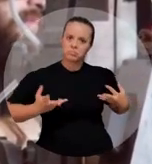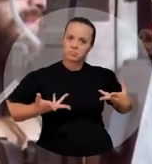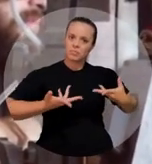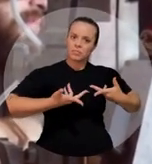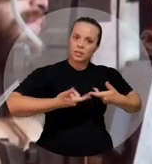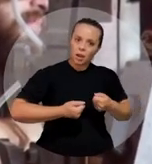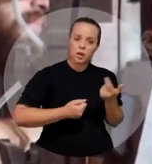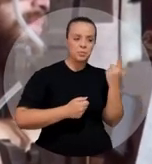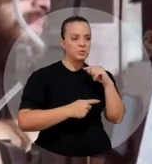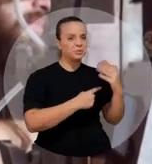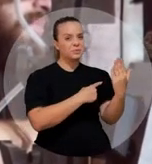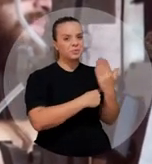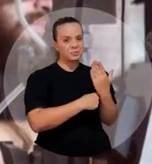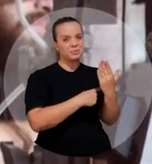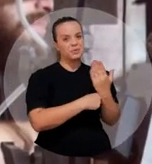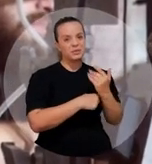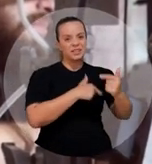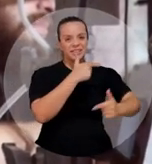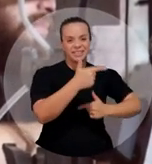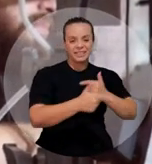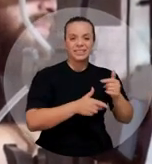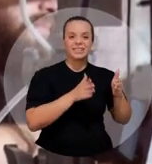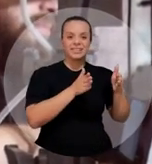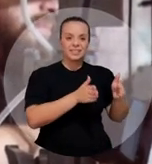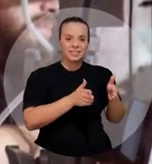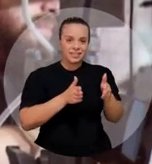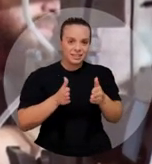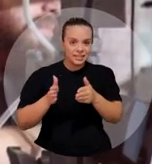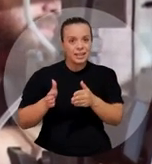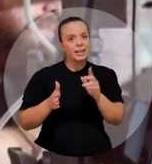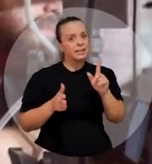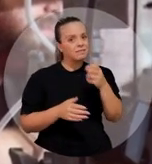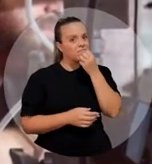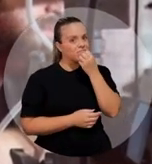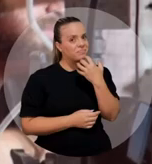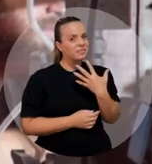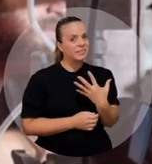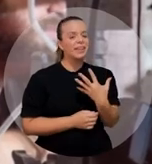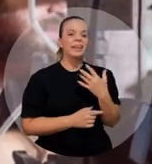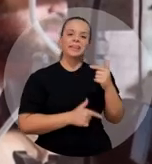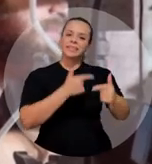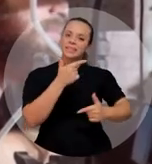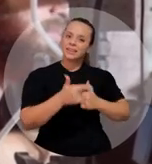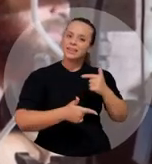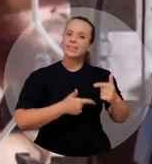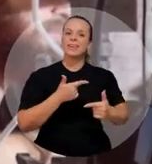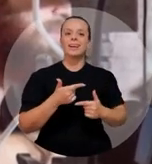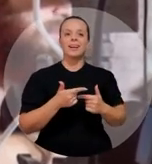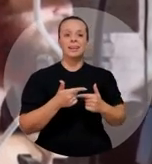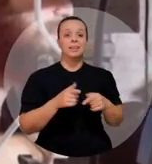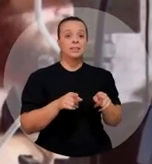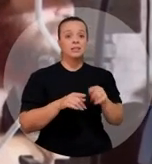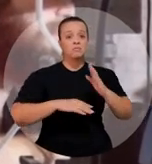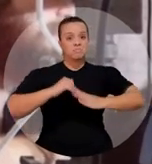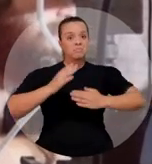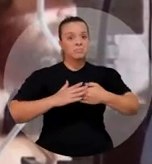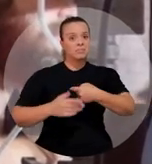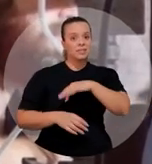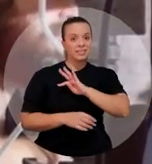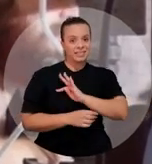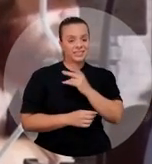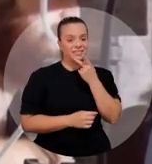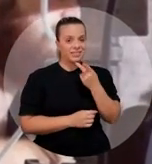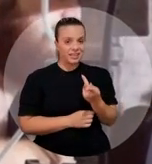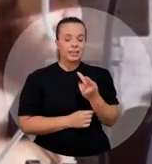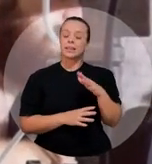profissionais capacitados para me ajudarem nesse processo. Foi muito bem executado, muito bem